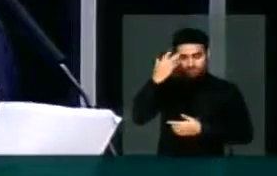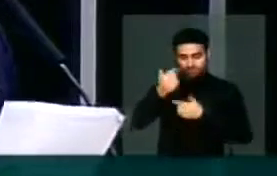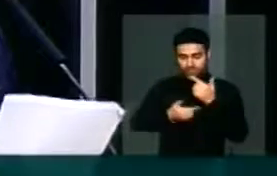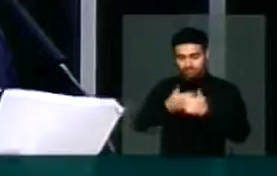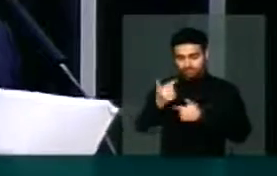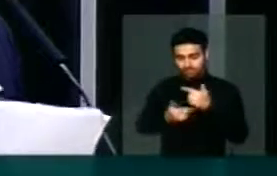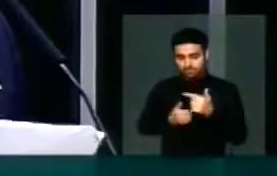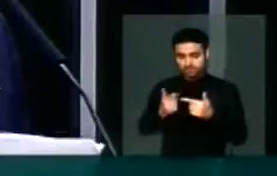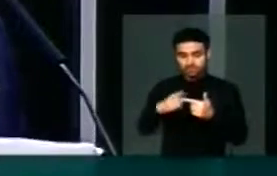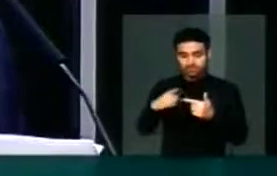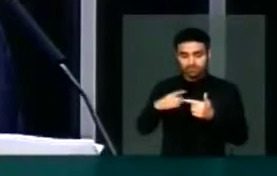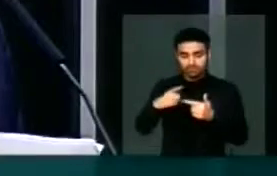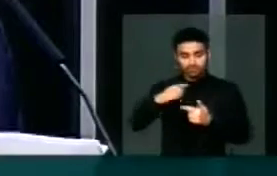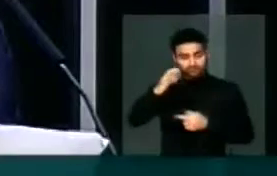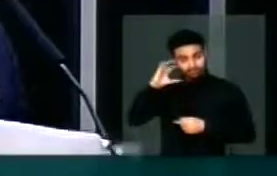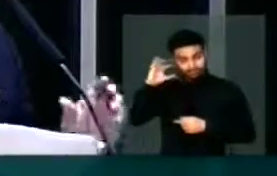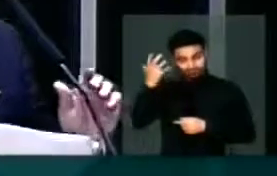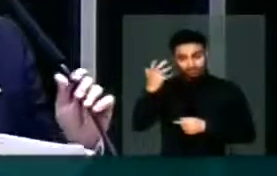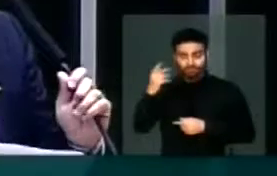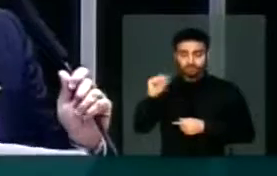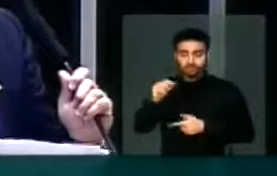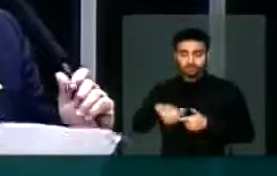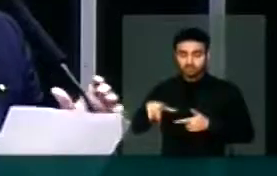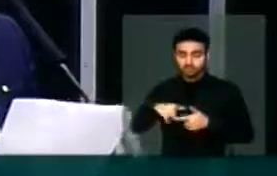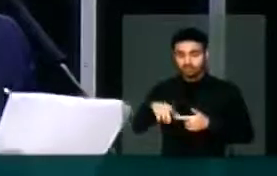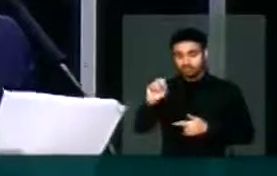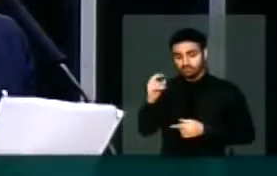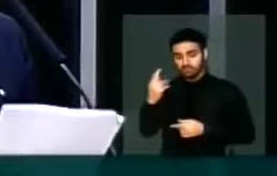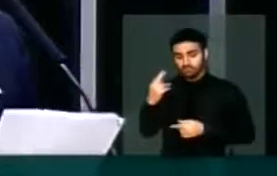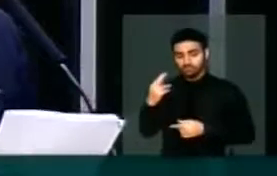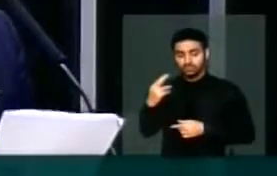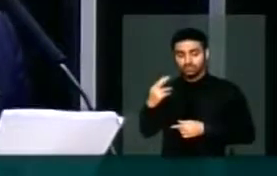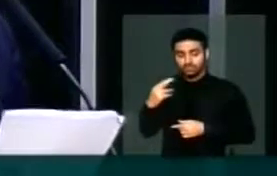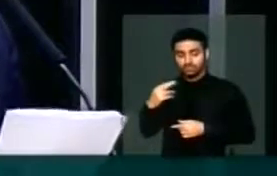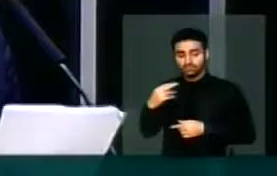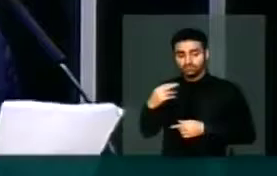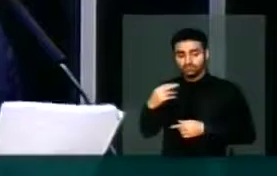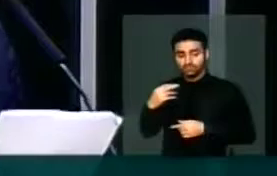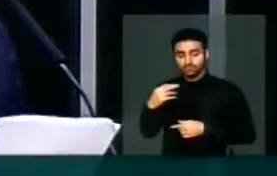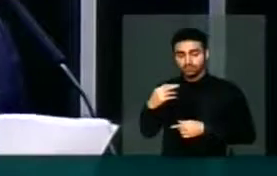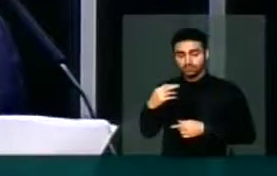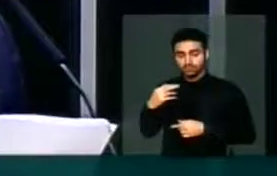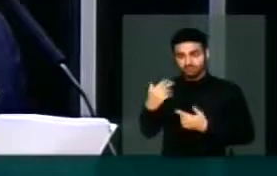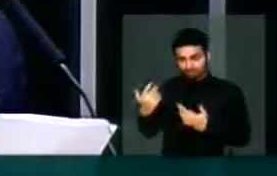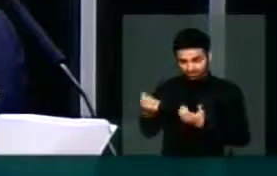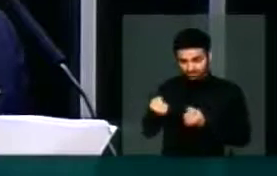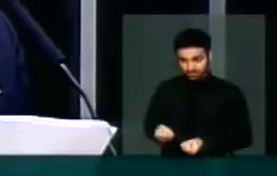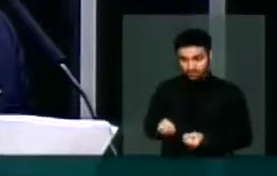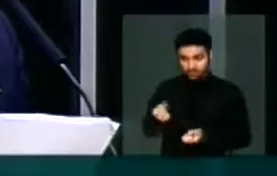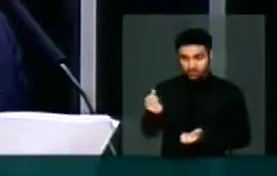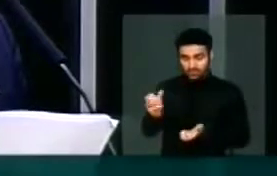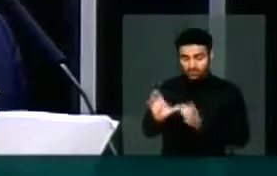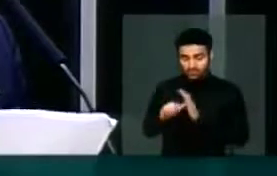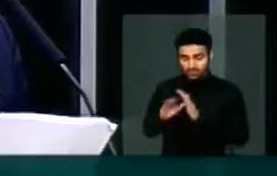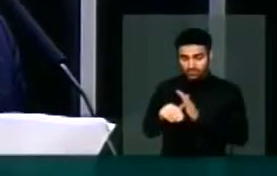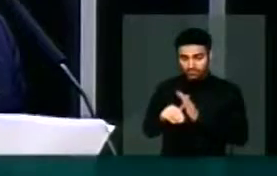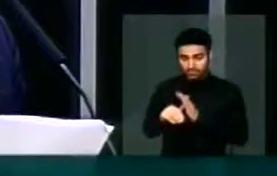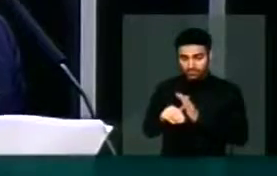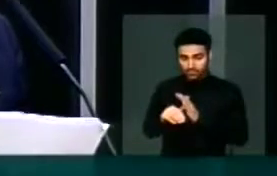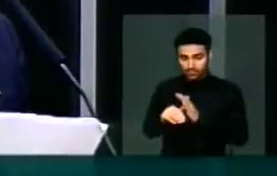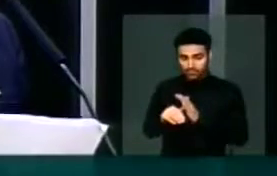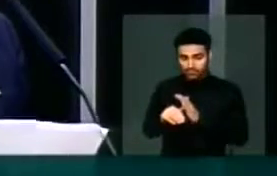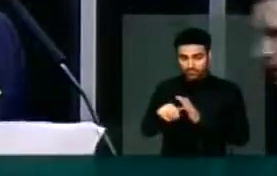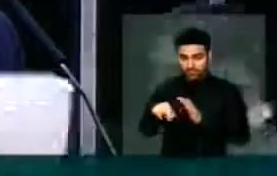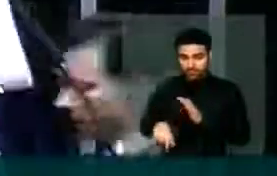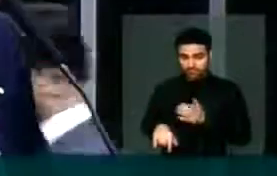ter que equacionar essas perdas ou eles vão ter que equacionar esta corrupção. A obrigação do